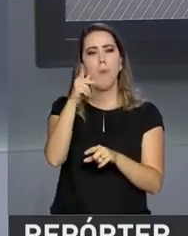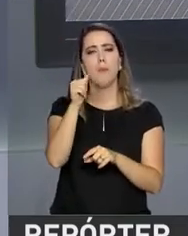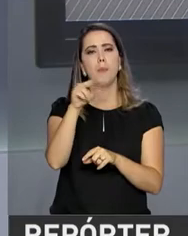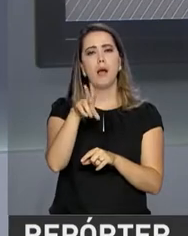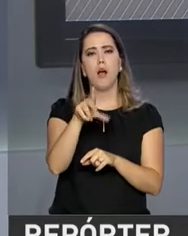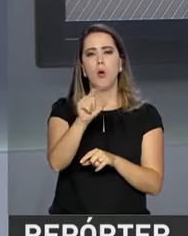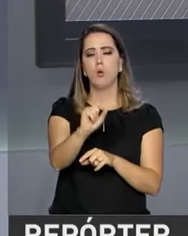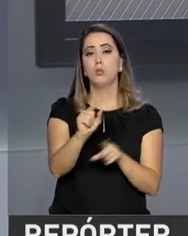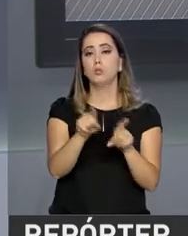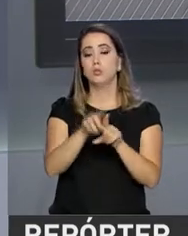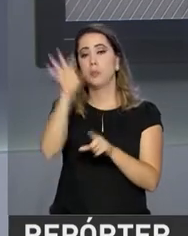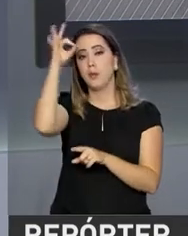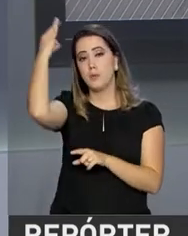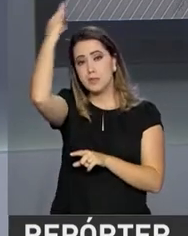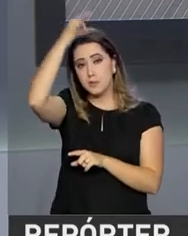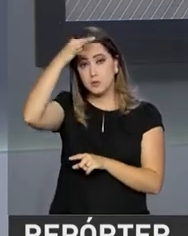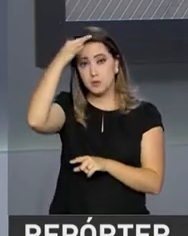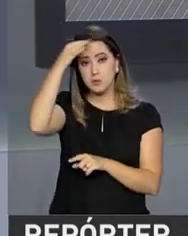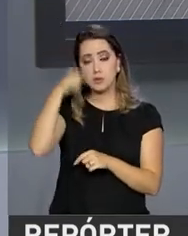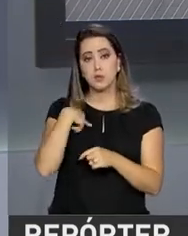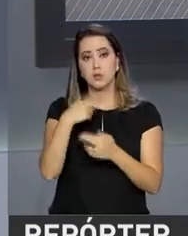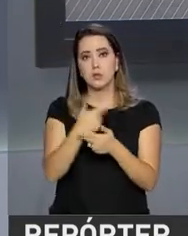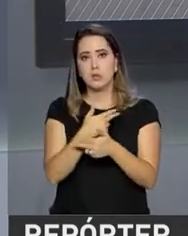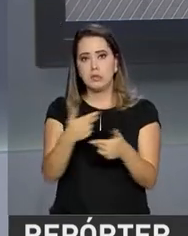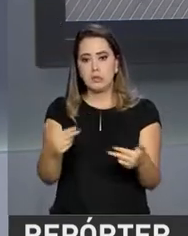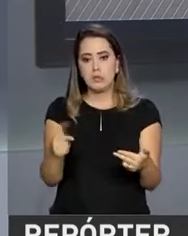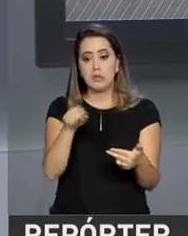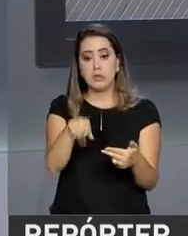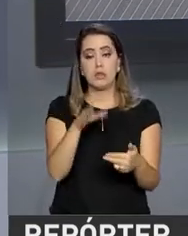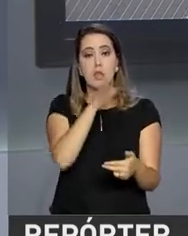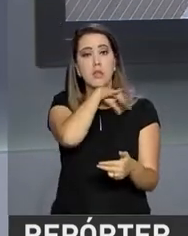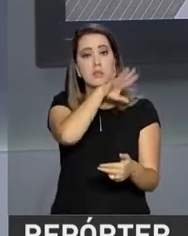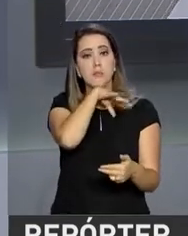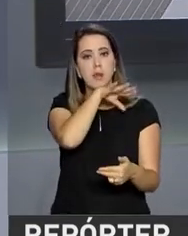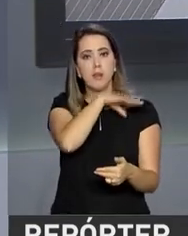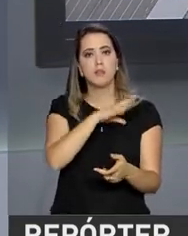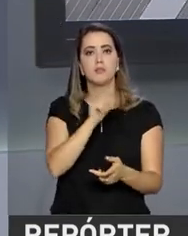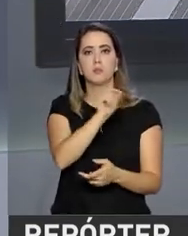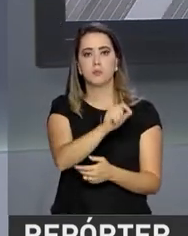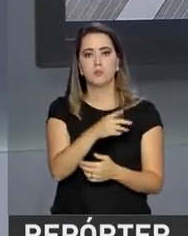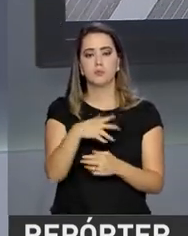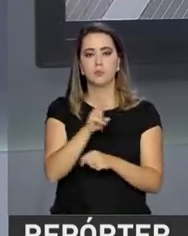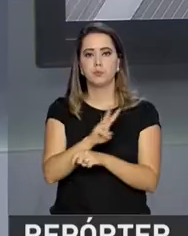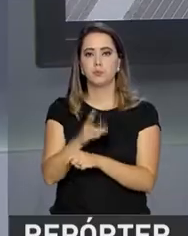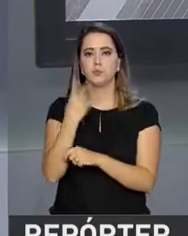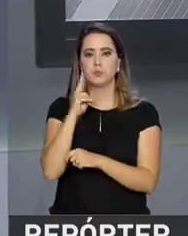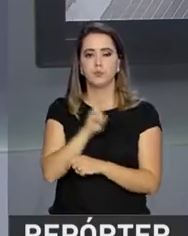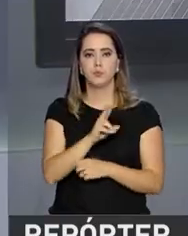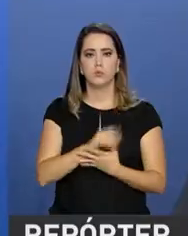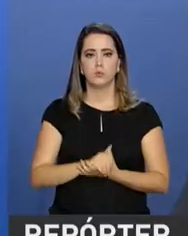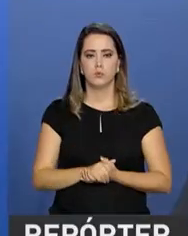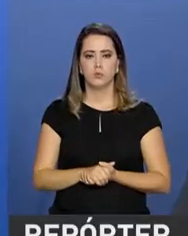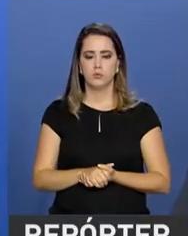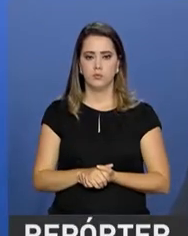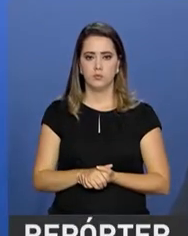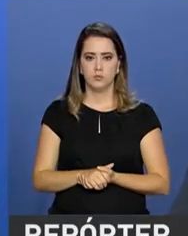vaz no espírito santo que abriga espécies raras serão protegidas vamos acompanhar um trecho